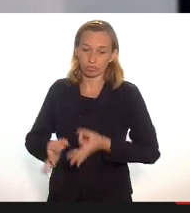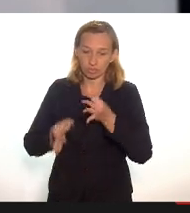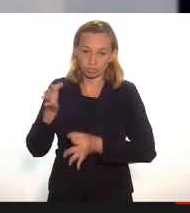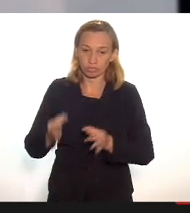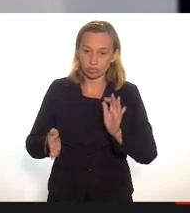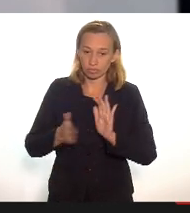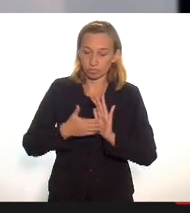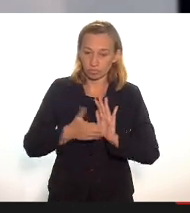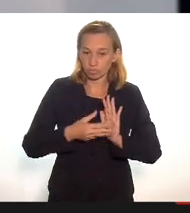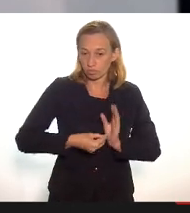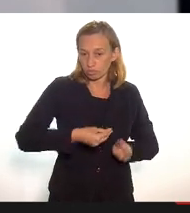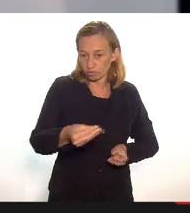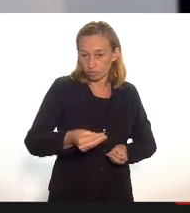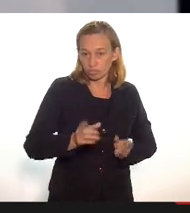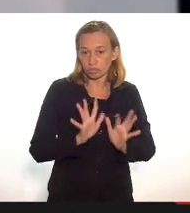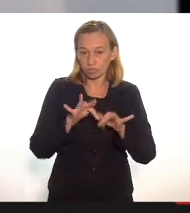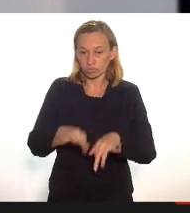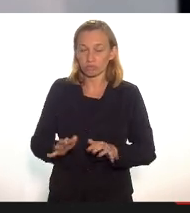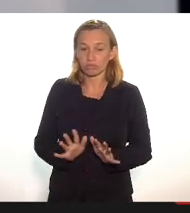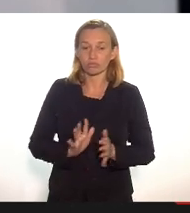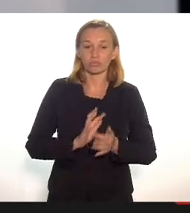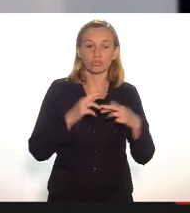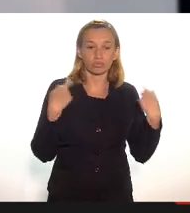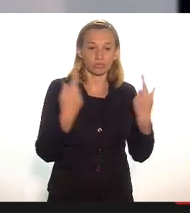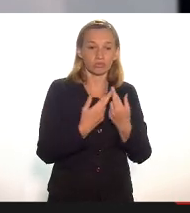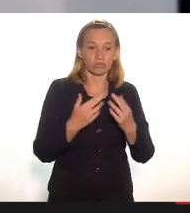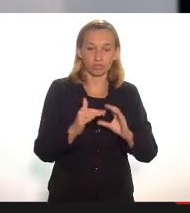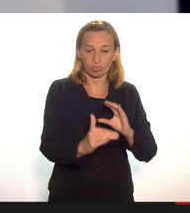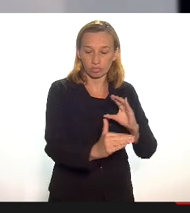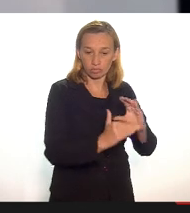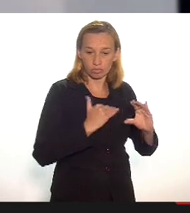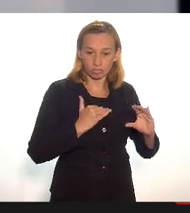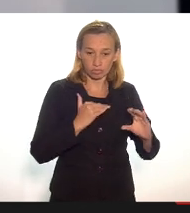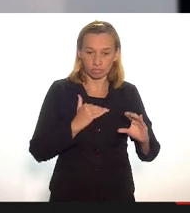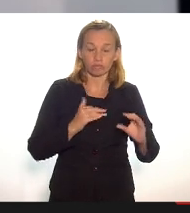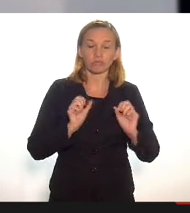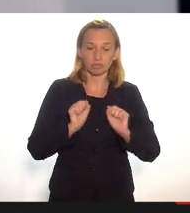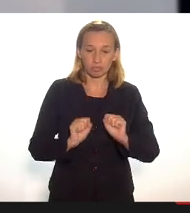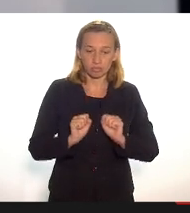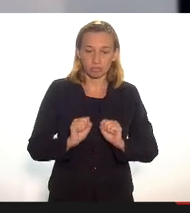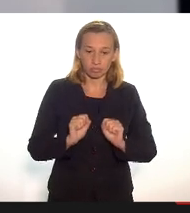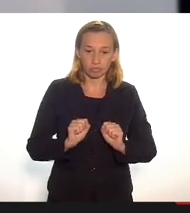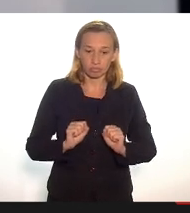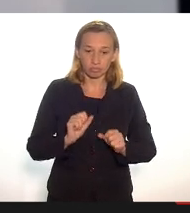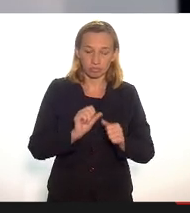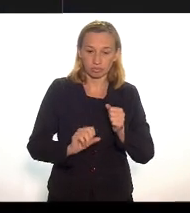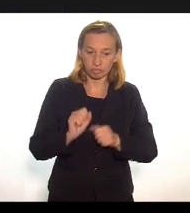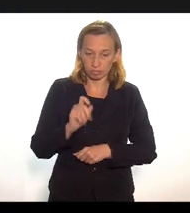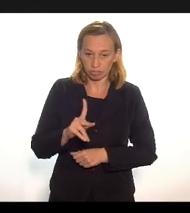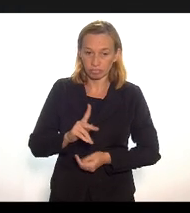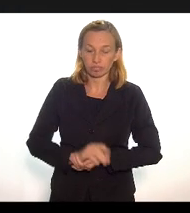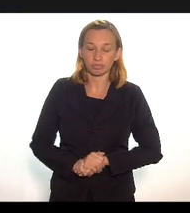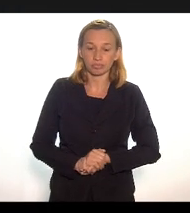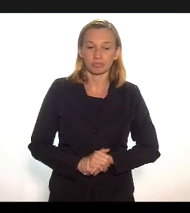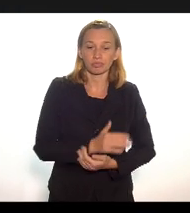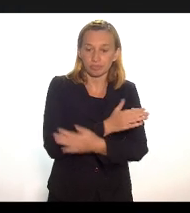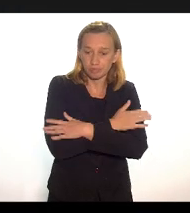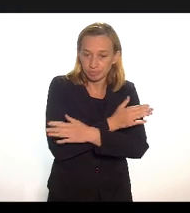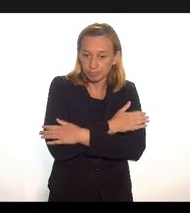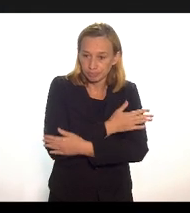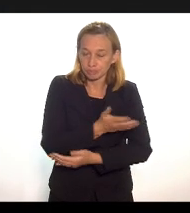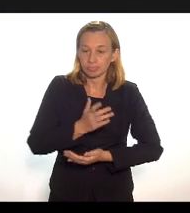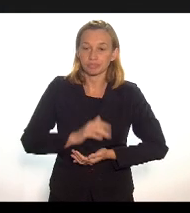Quando vocês, ao final, fecharem a reunião, vocês aí me mobilizam para que a gente possa se somar, tá bom? Deixar um